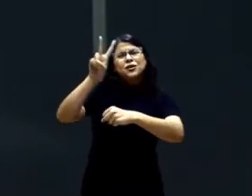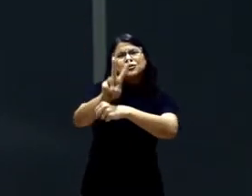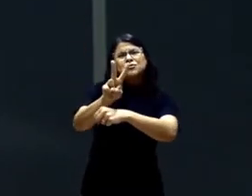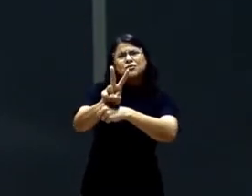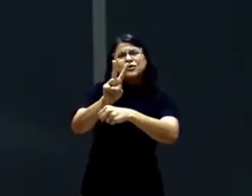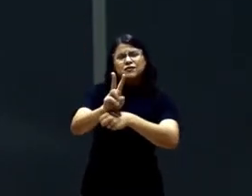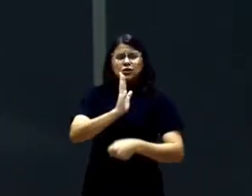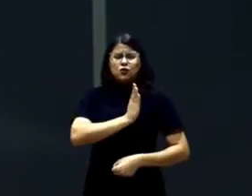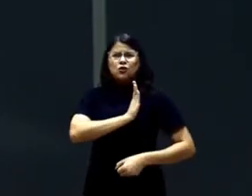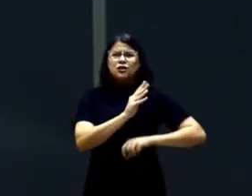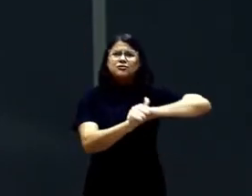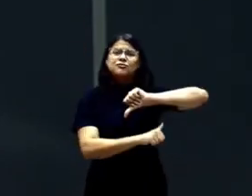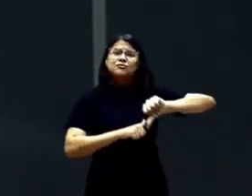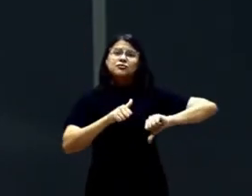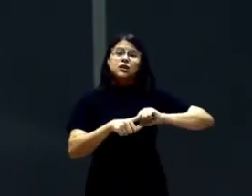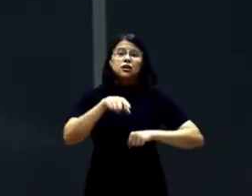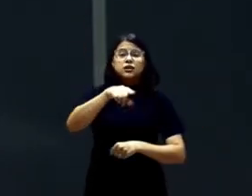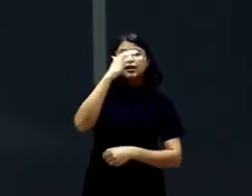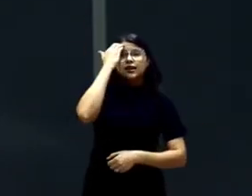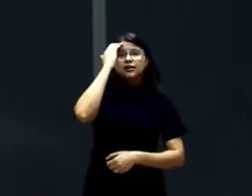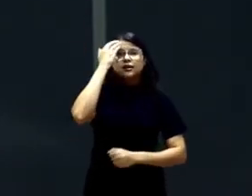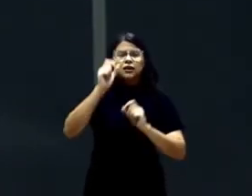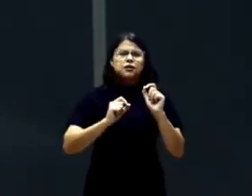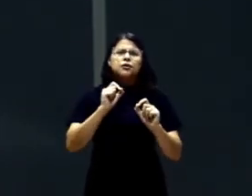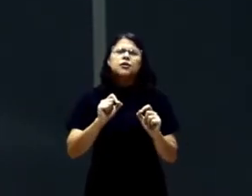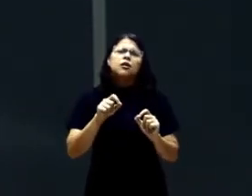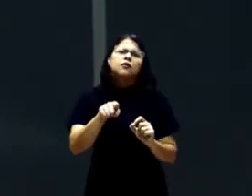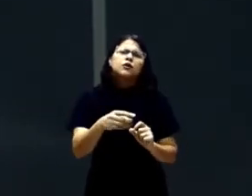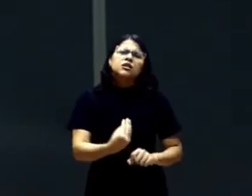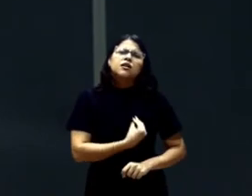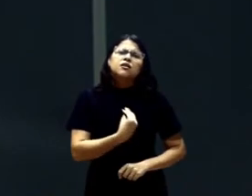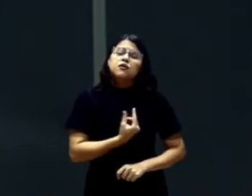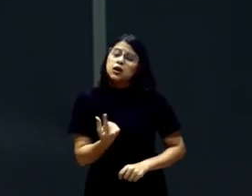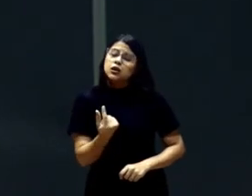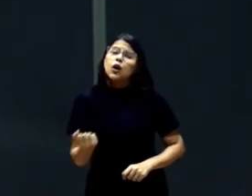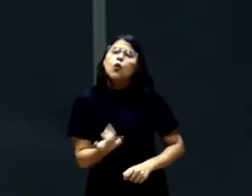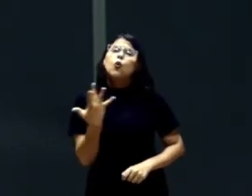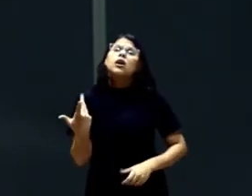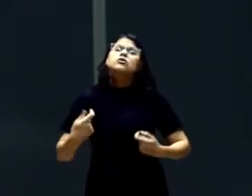E você entenda o quanto é necessário para você.